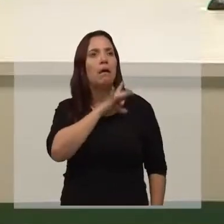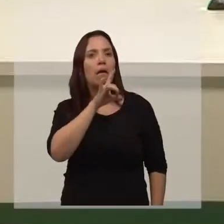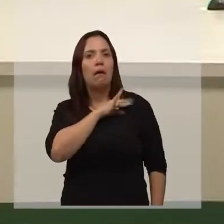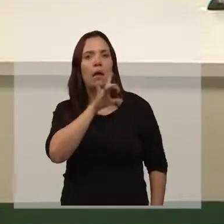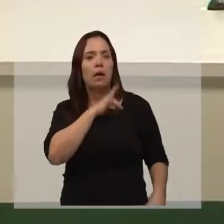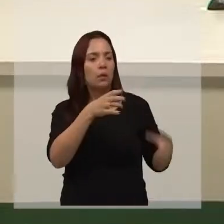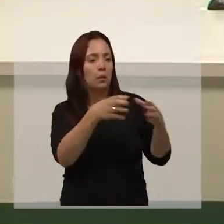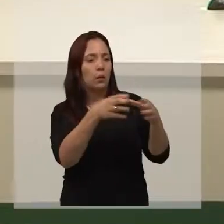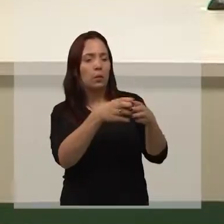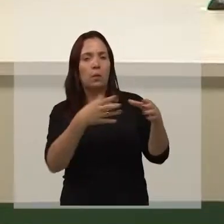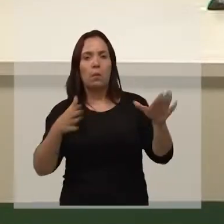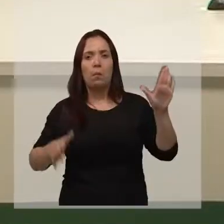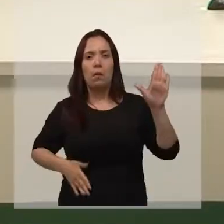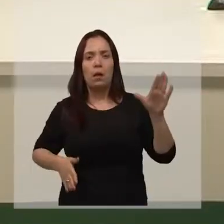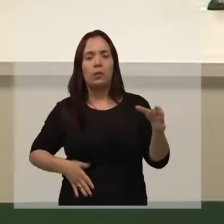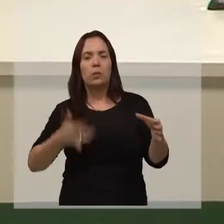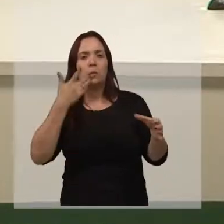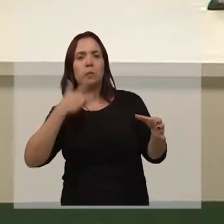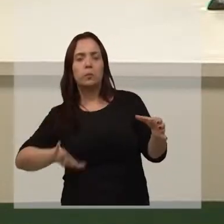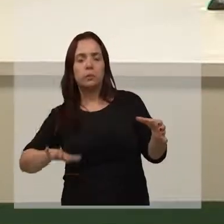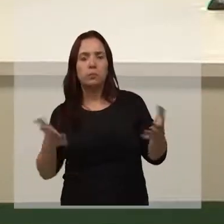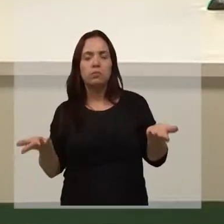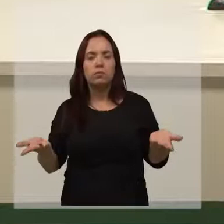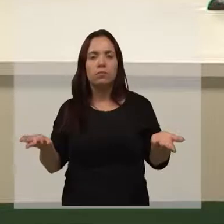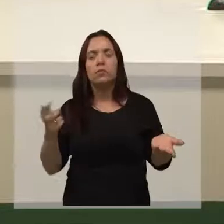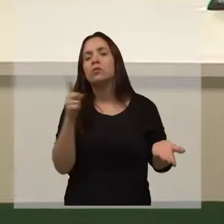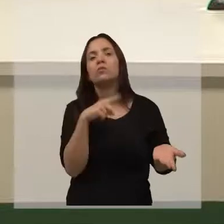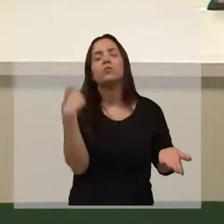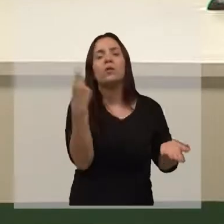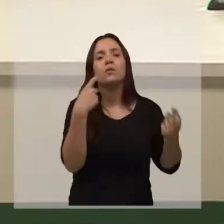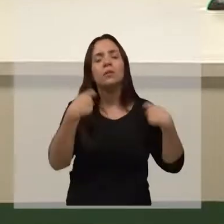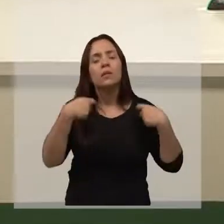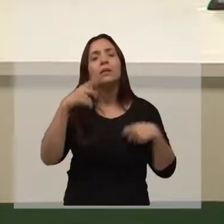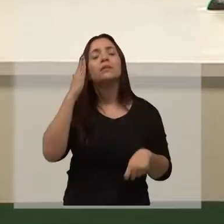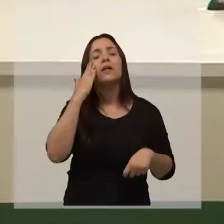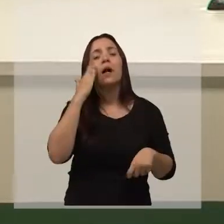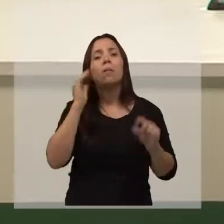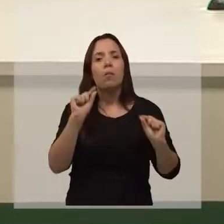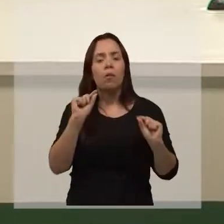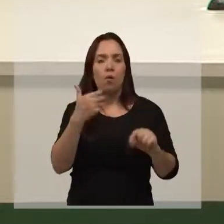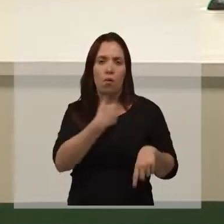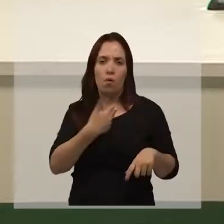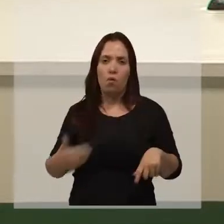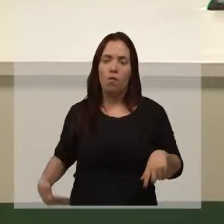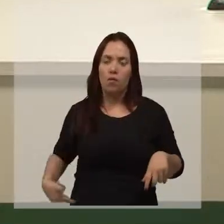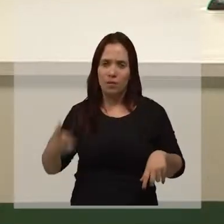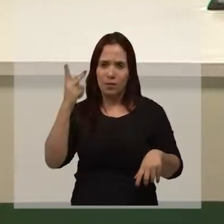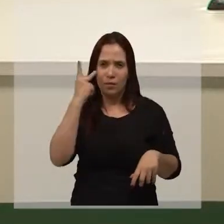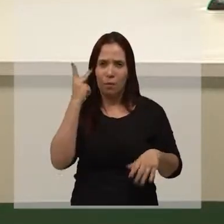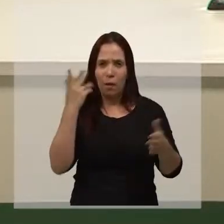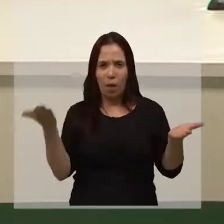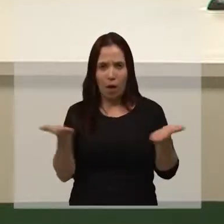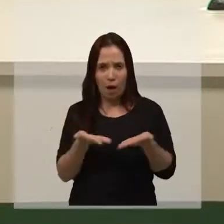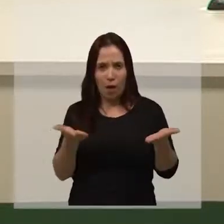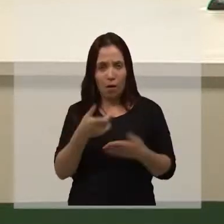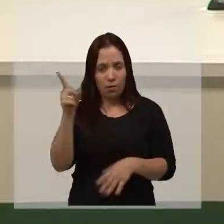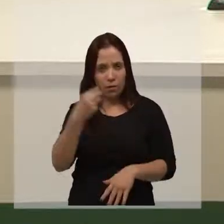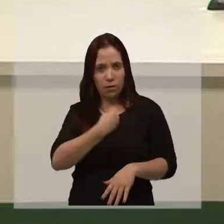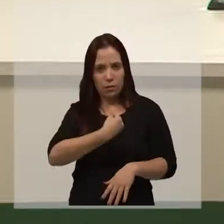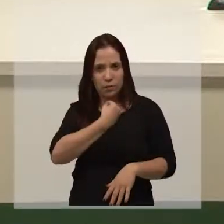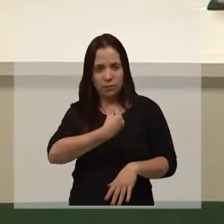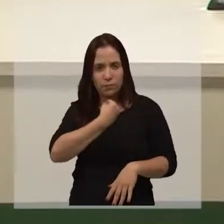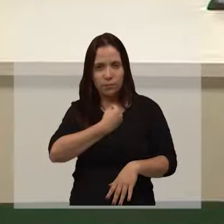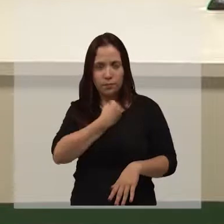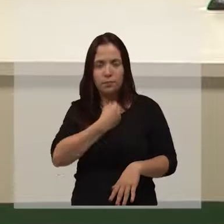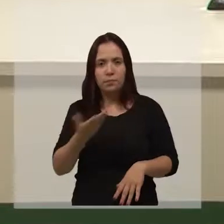Né? E aí resta a gente saber aqui, Luiz, se é em relação, o governo de São Paulo deve ser o atual, né? O atual. Deve ser o governo atual.